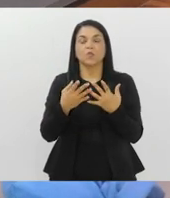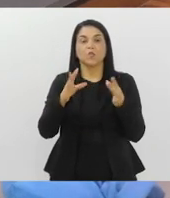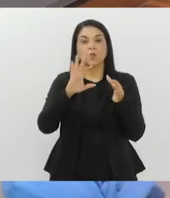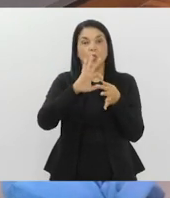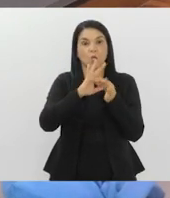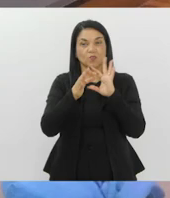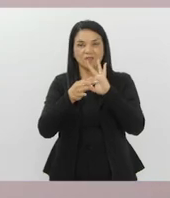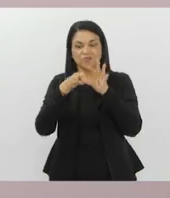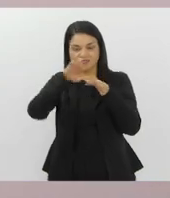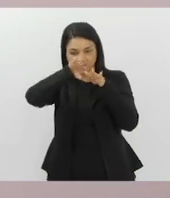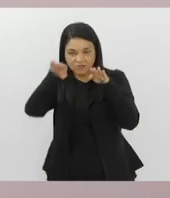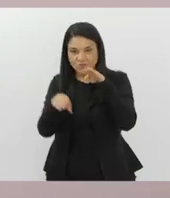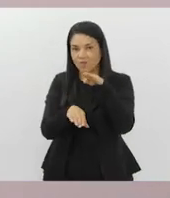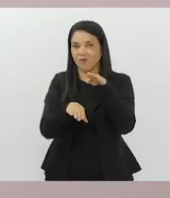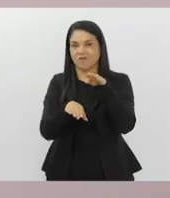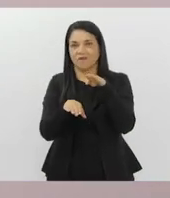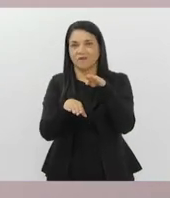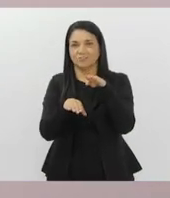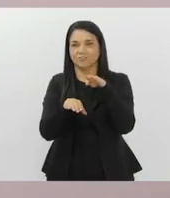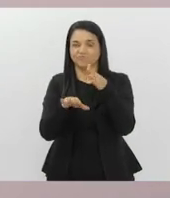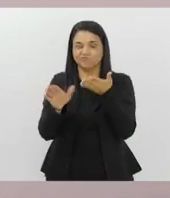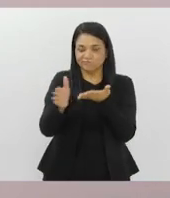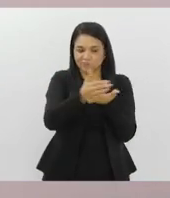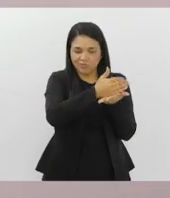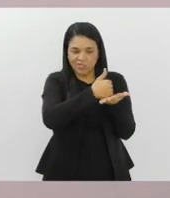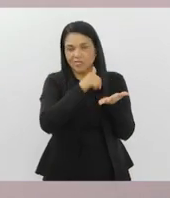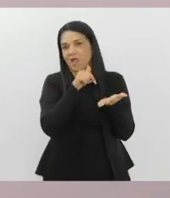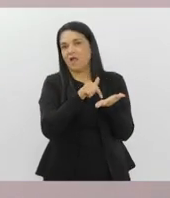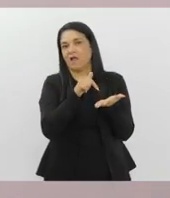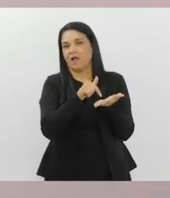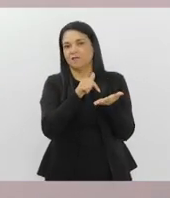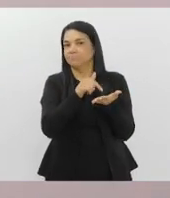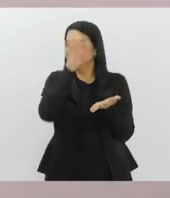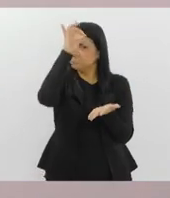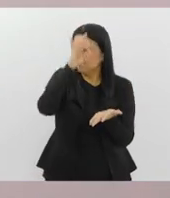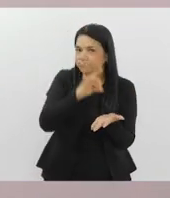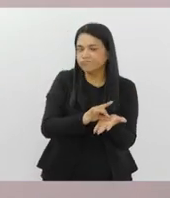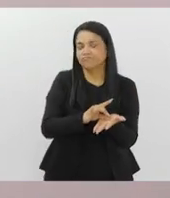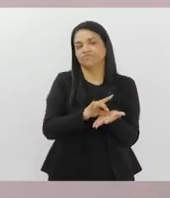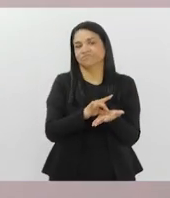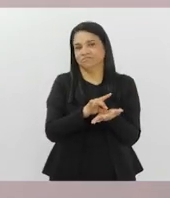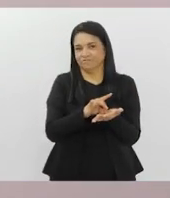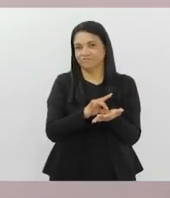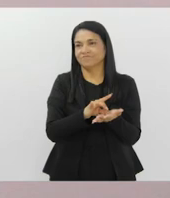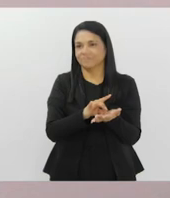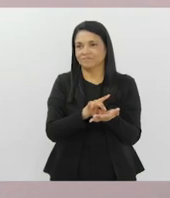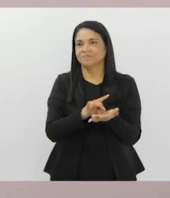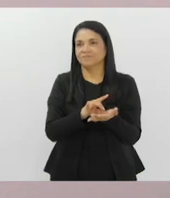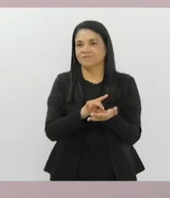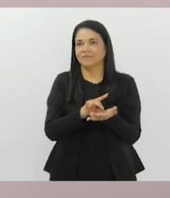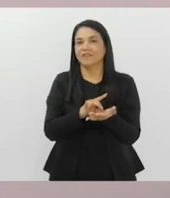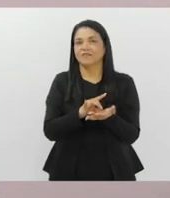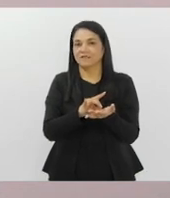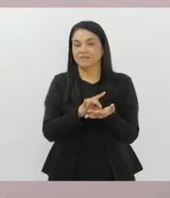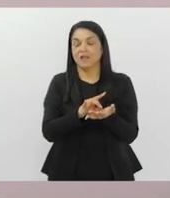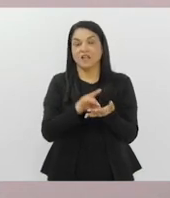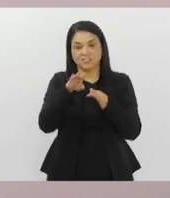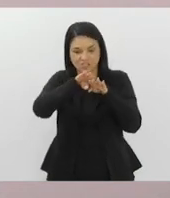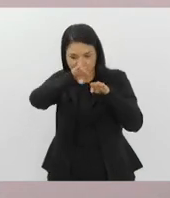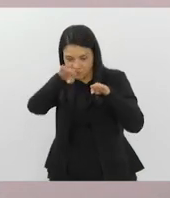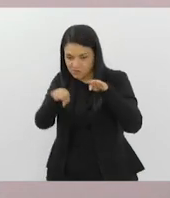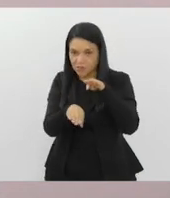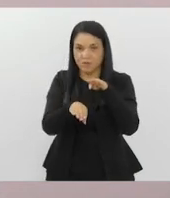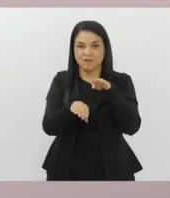como um dado concreto da realidade, afinal de contas, as desigualdades